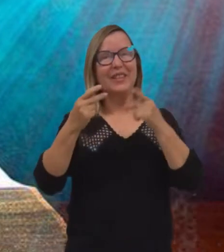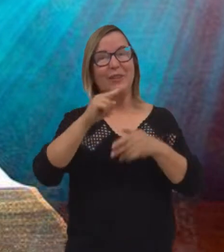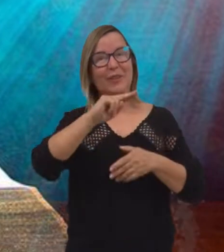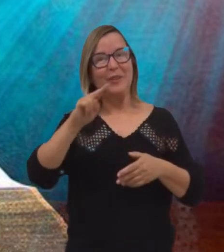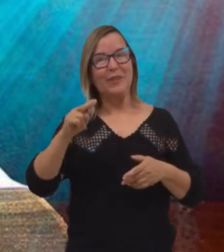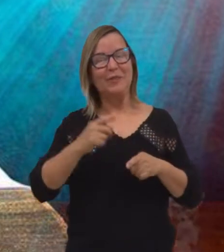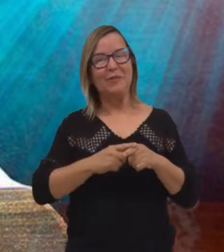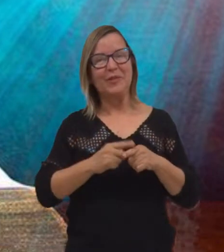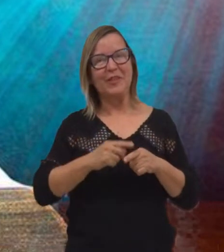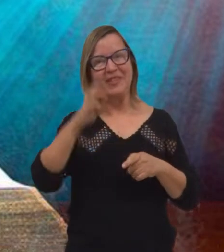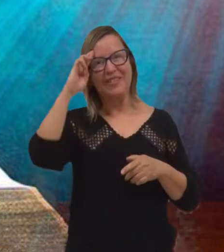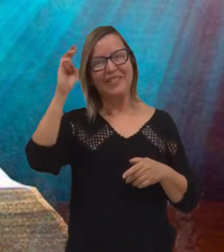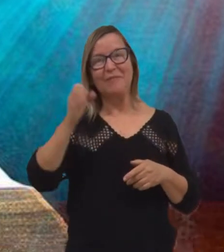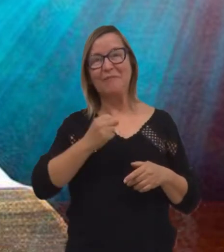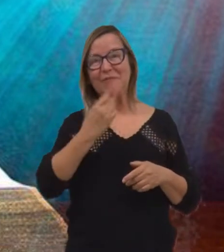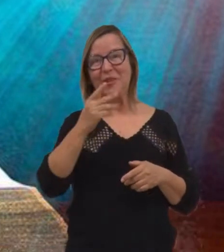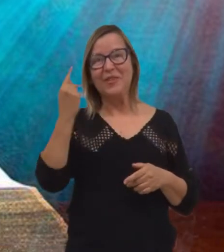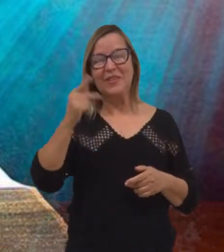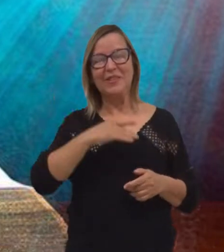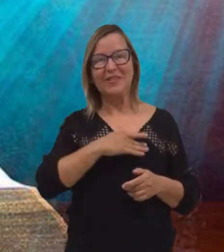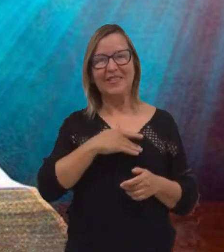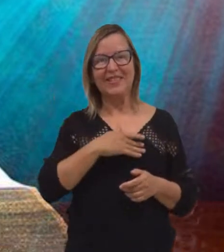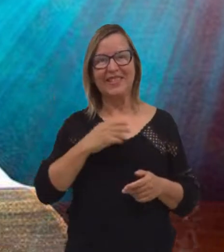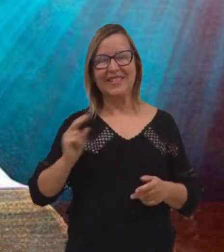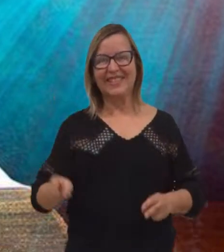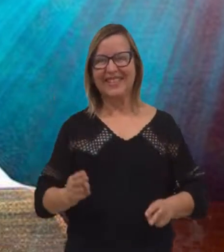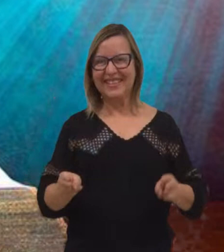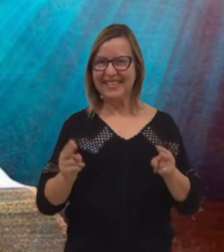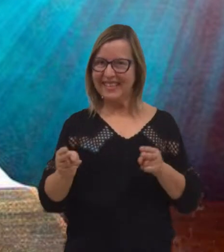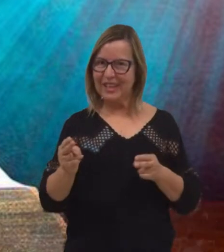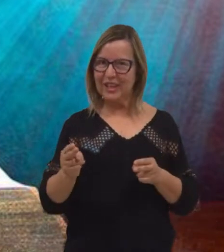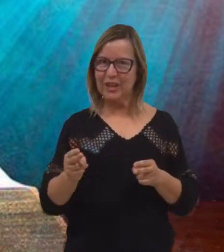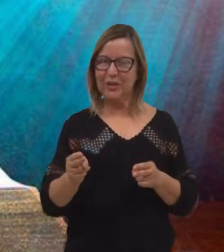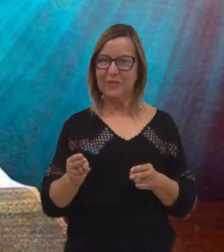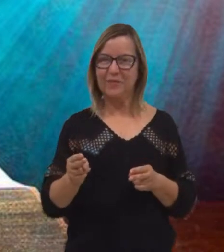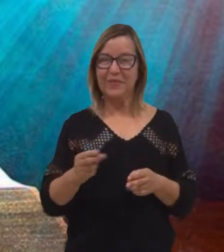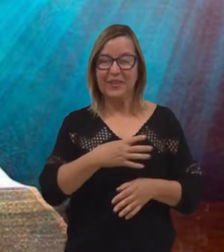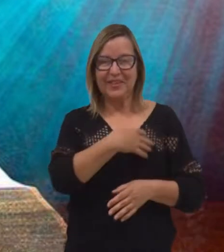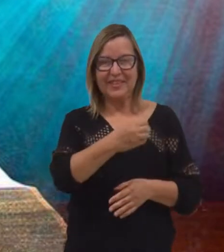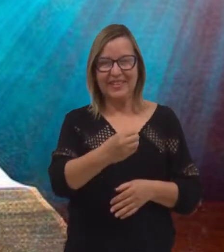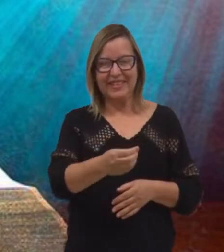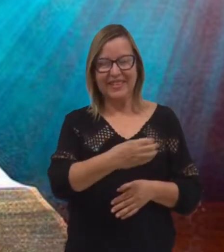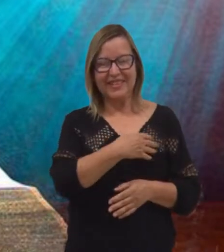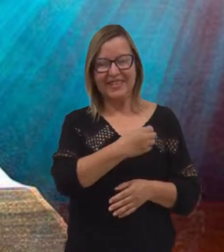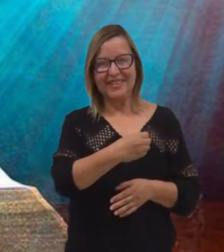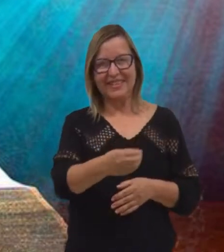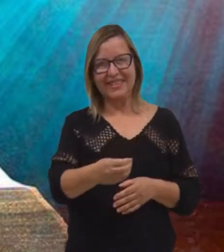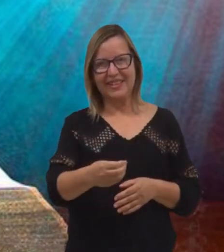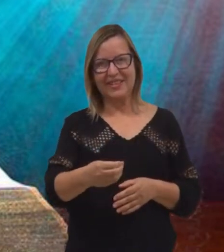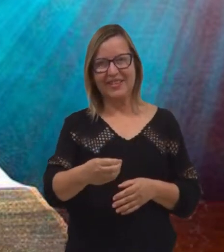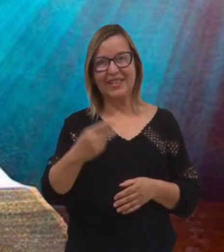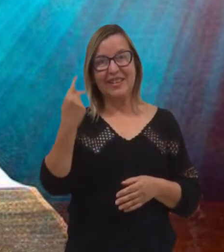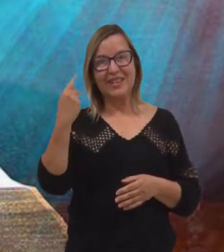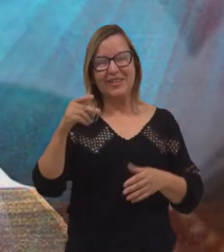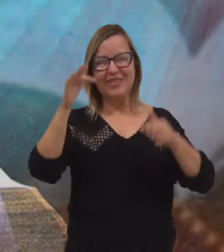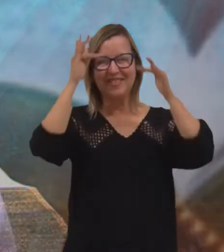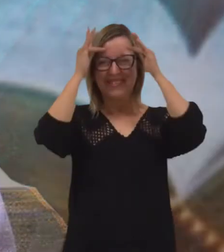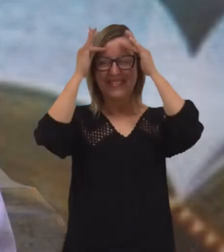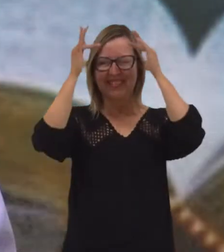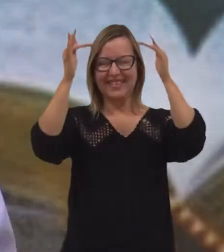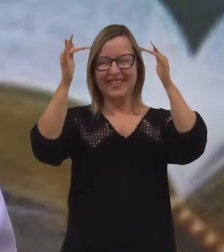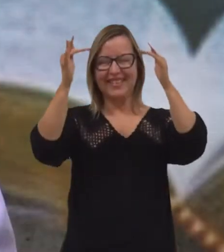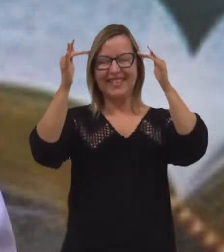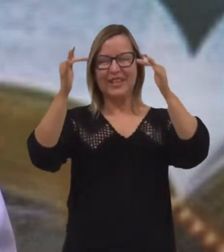é bom, a sua misericórdia dura para sempre, e de geração em geração a sua